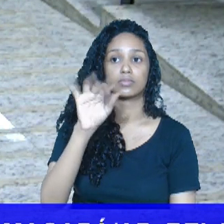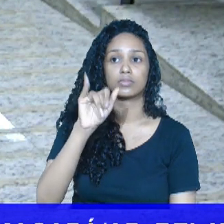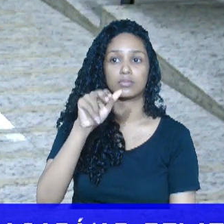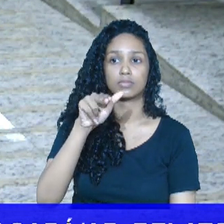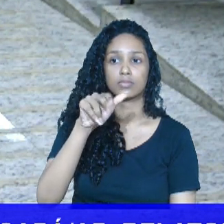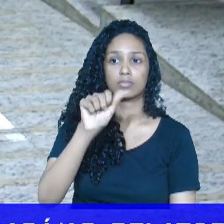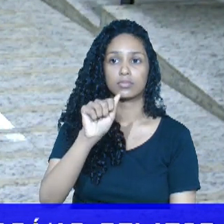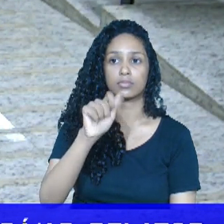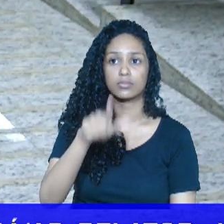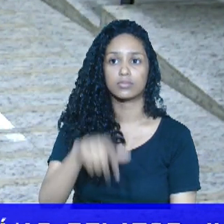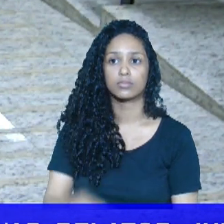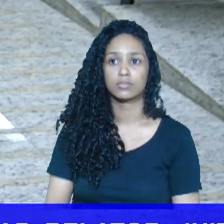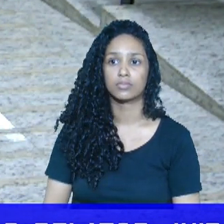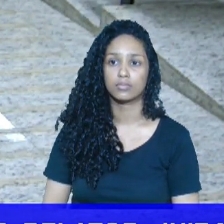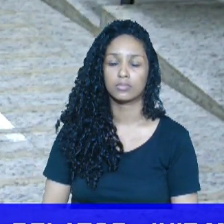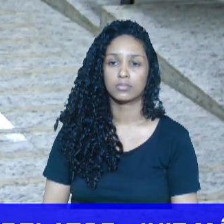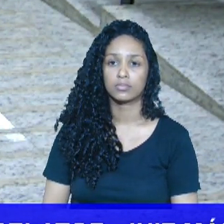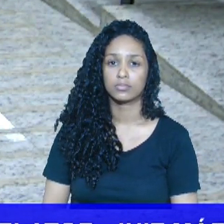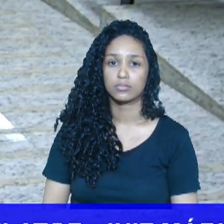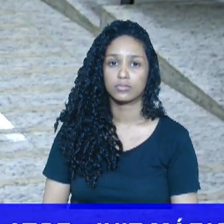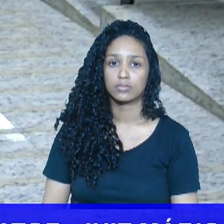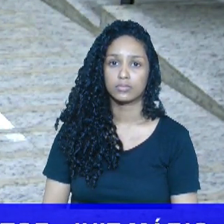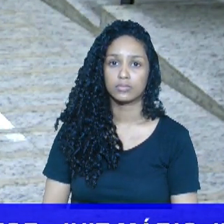Tá fechado o teu áudio, Tina.